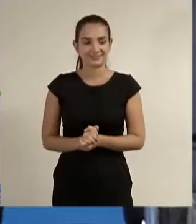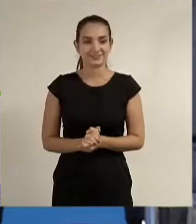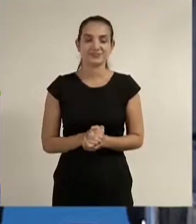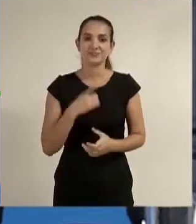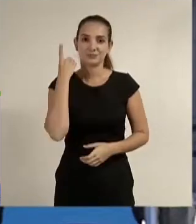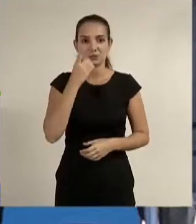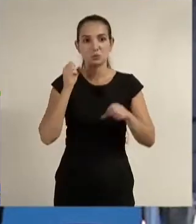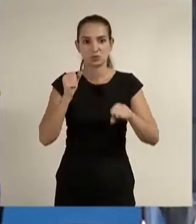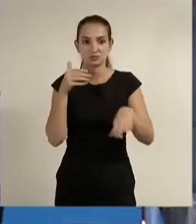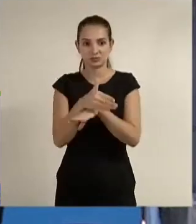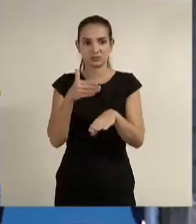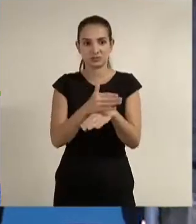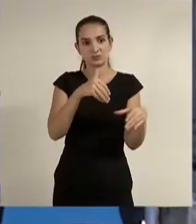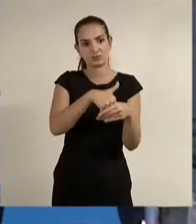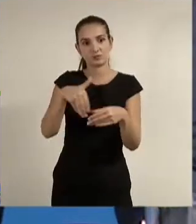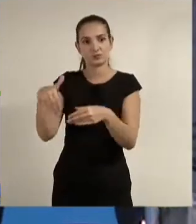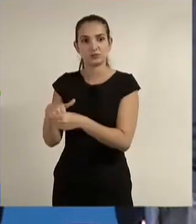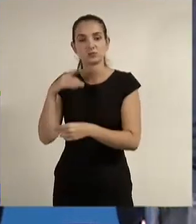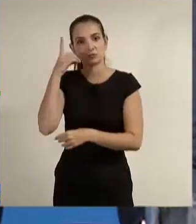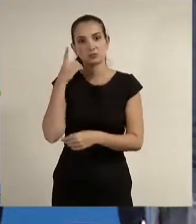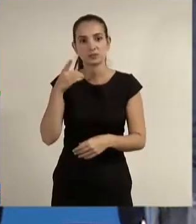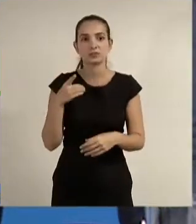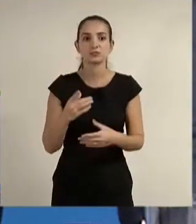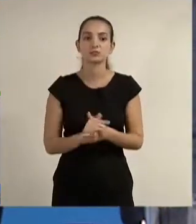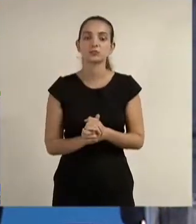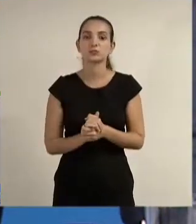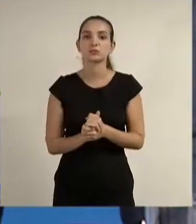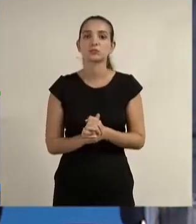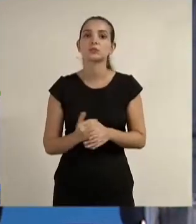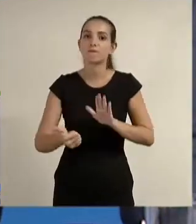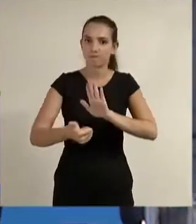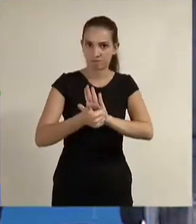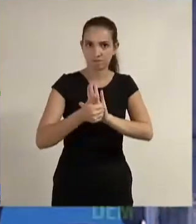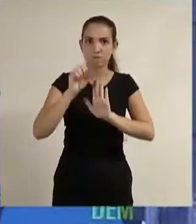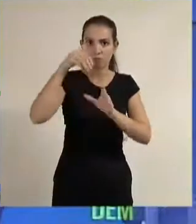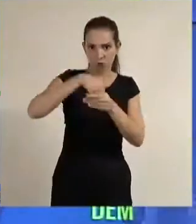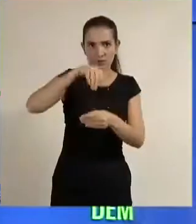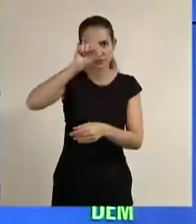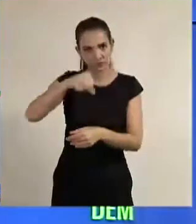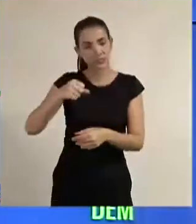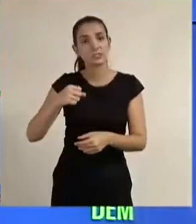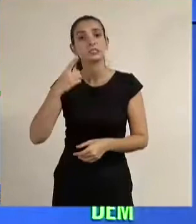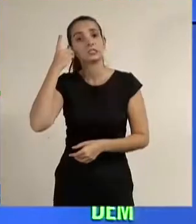acessar a votação. Quem é a favor, voto sim. Quem é contra, voto não.